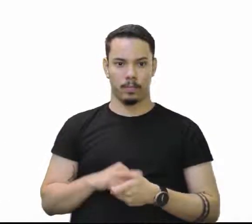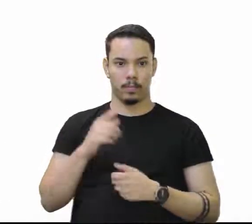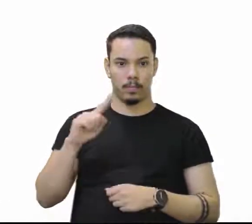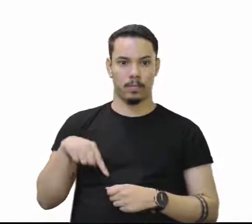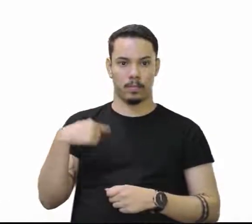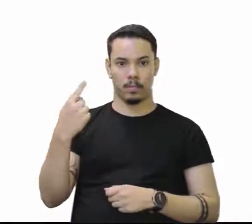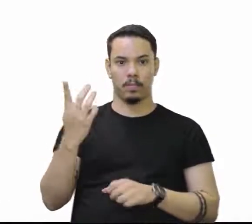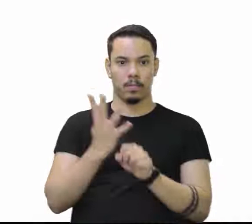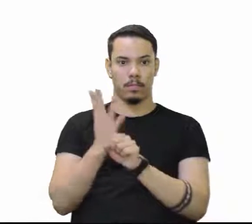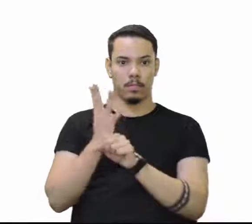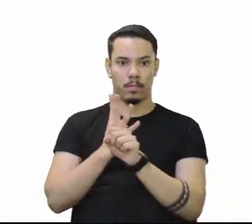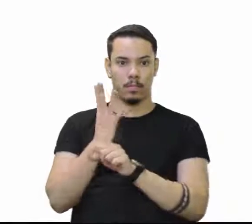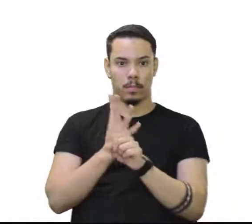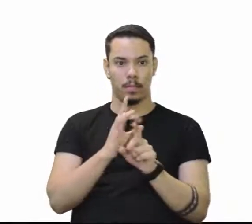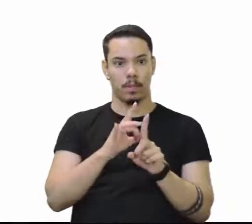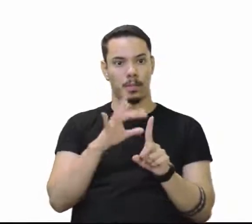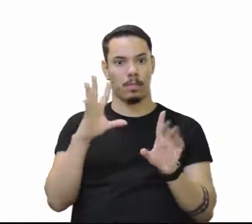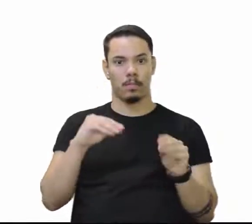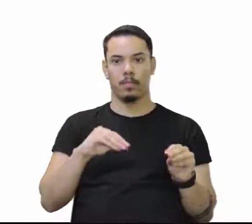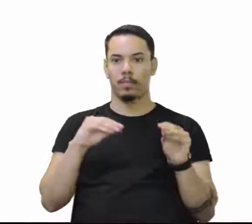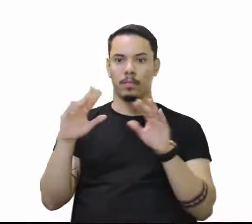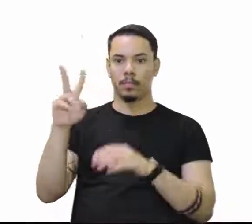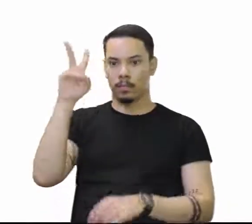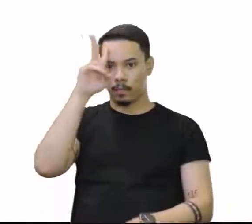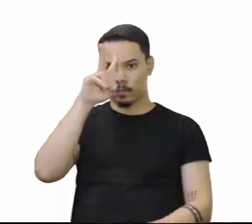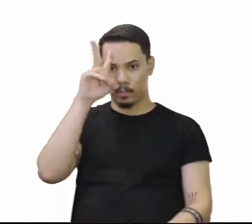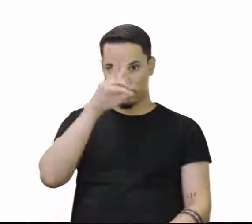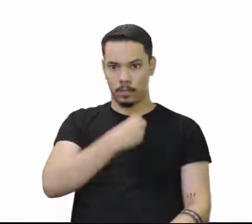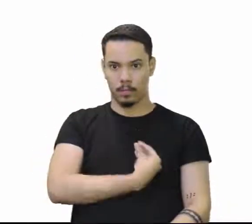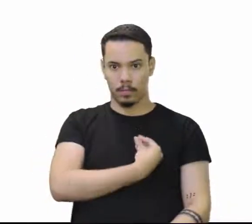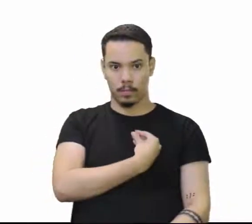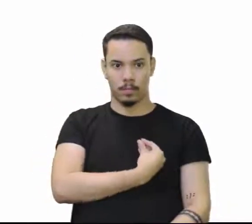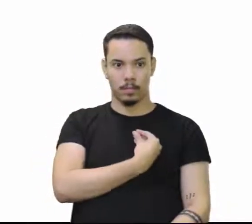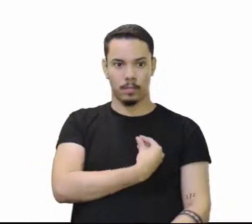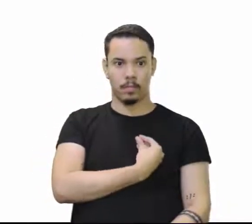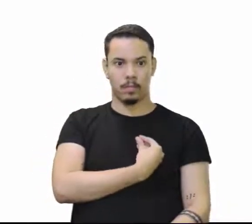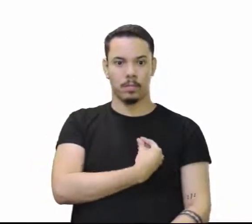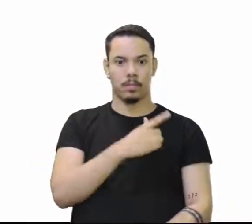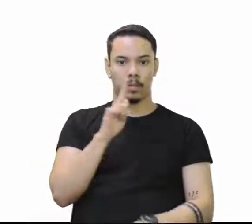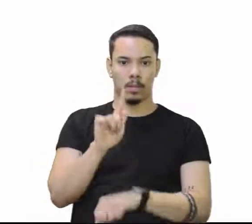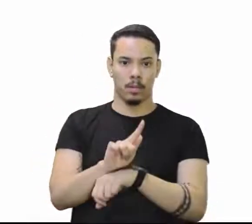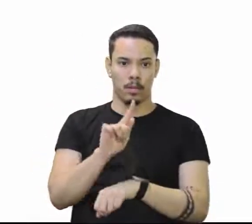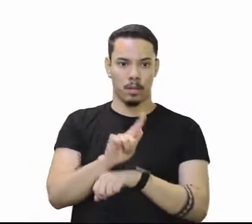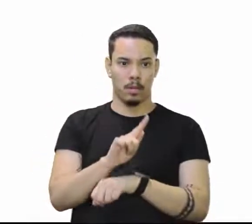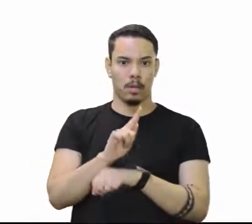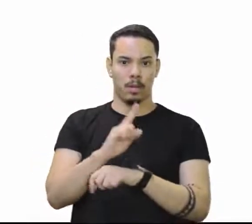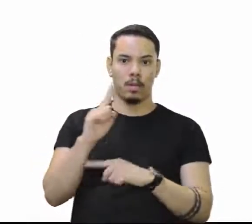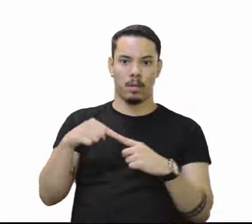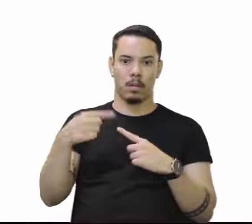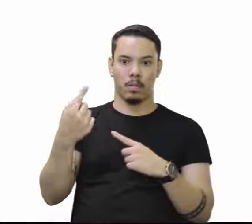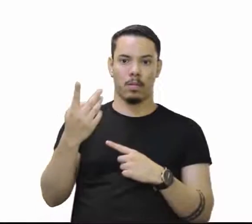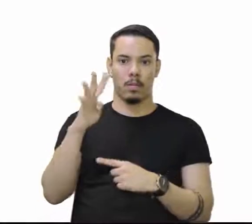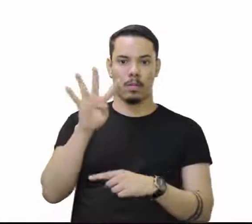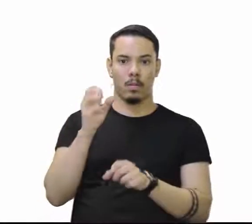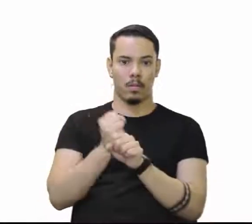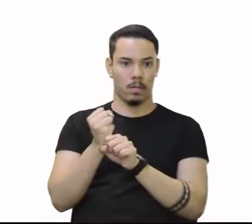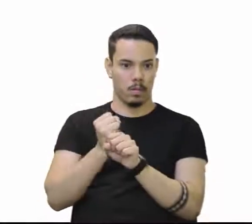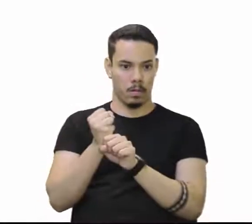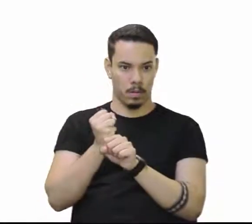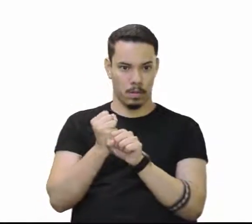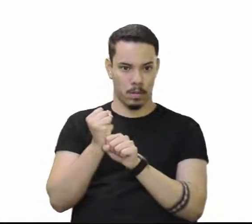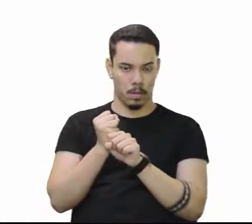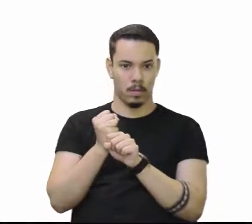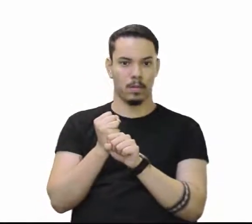Após 4 anos de exílio, lembra que ele estava exilado lá no Guaporé? Após 4 anos de exílio,